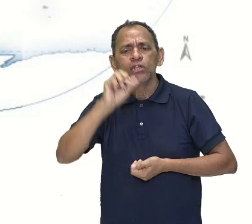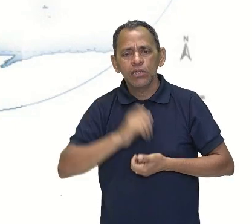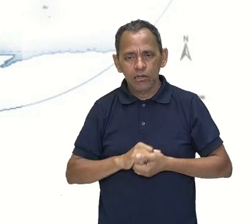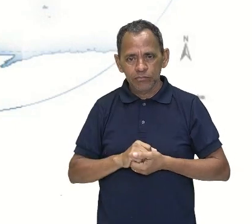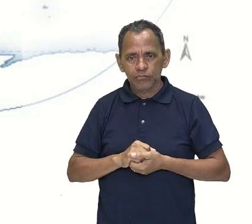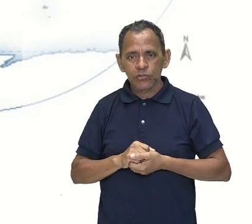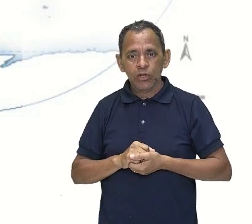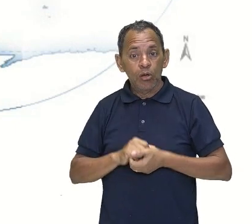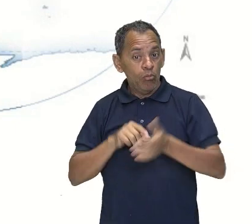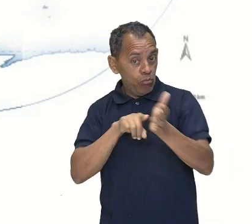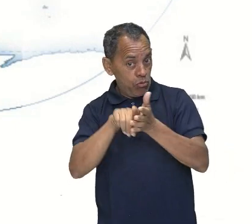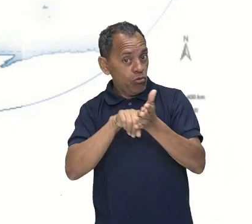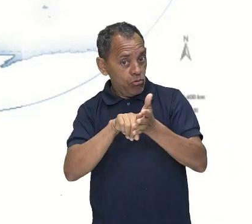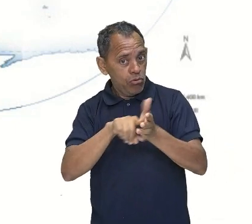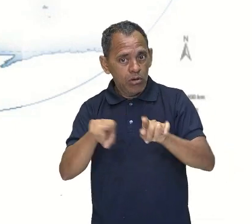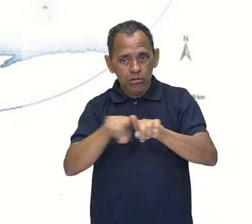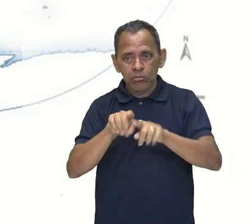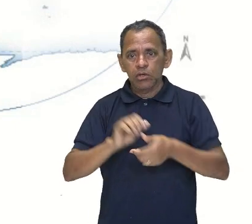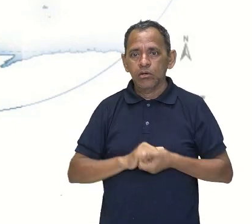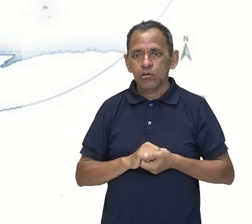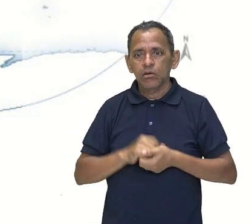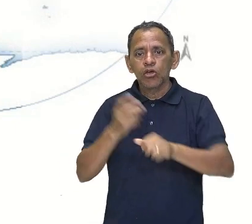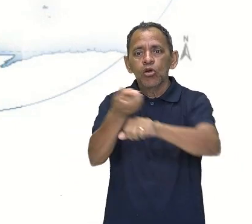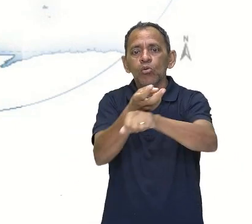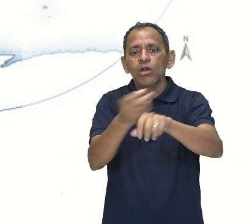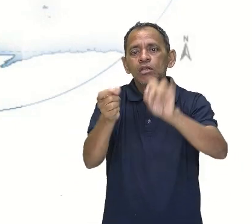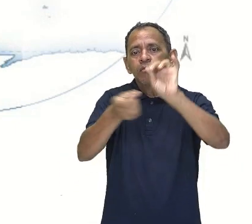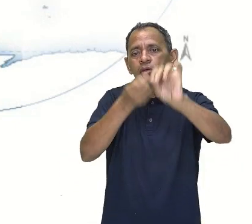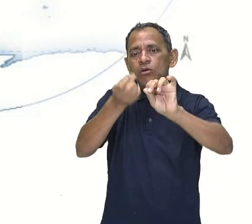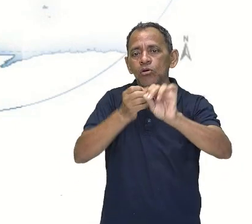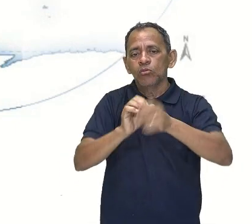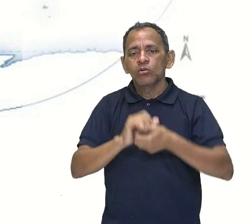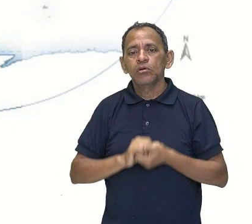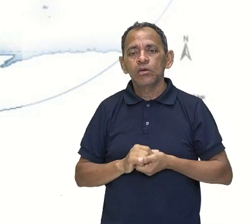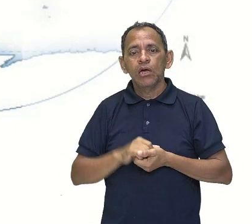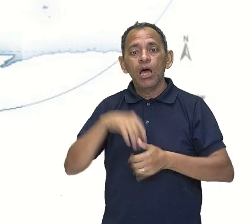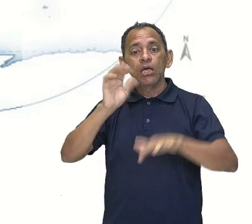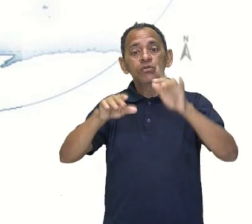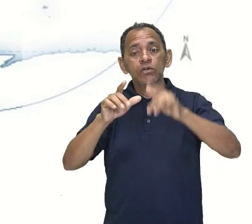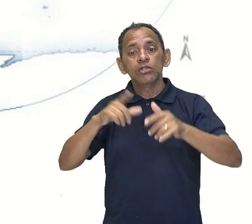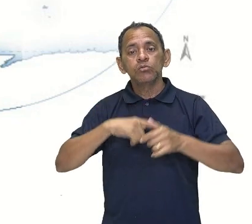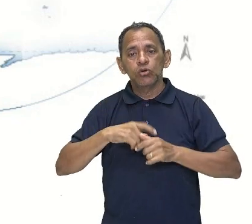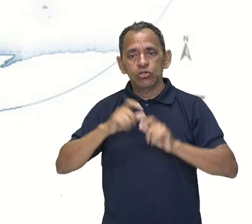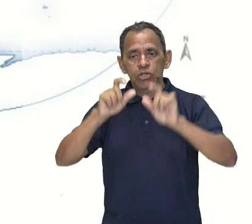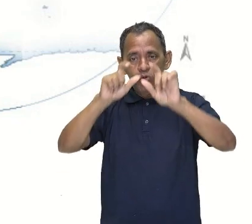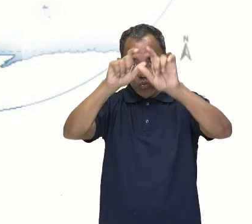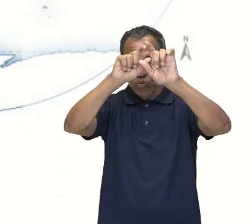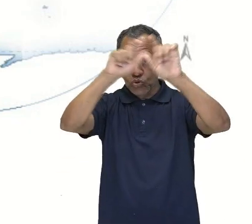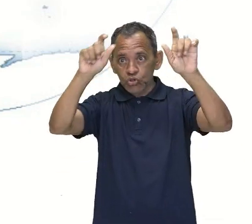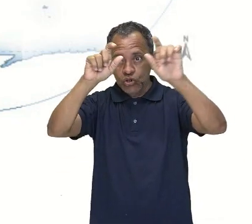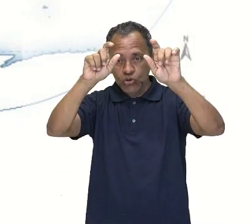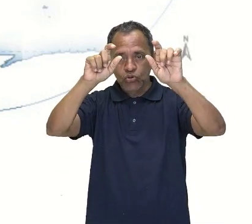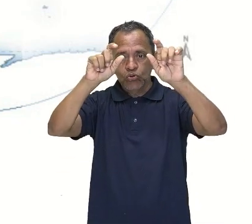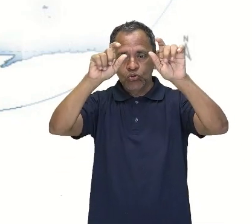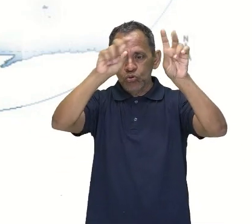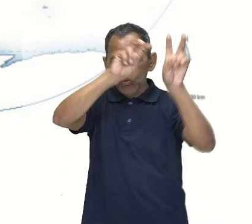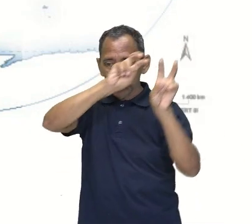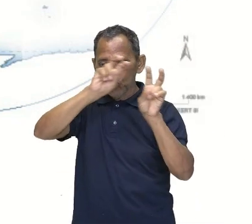É lá que está o assunto do mapa. Às vezes, a gente pode ter um título acompanhado de um subtítulo.